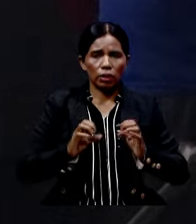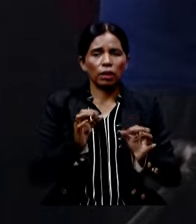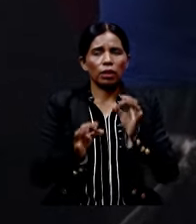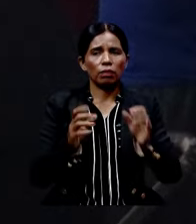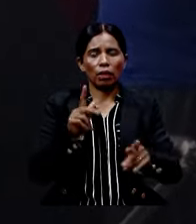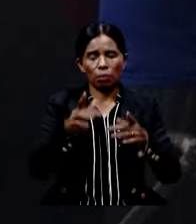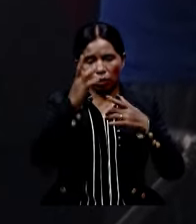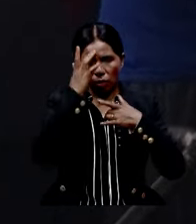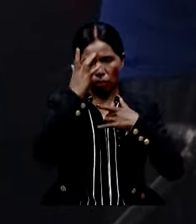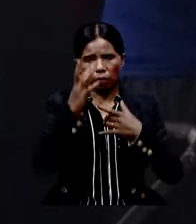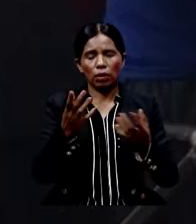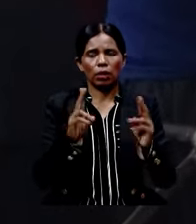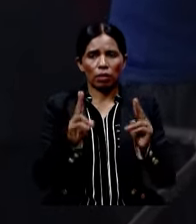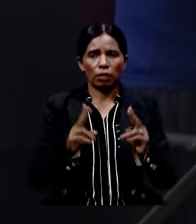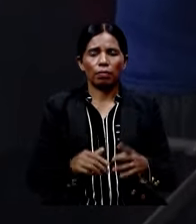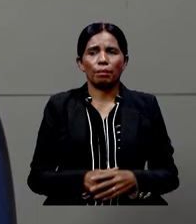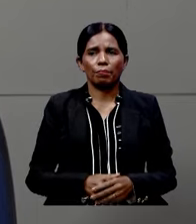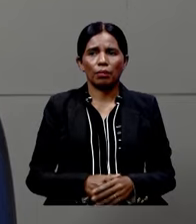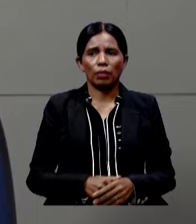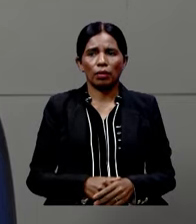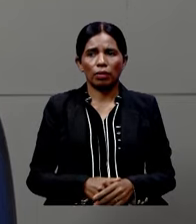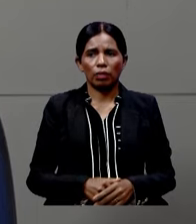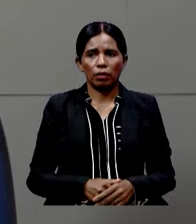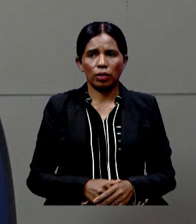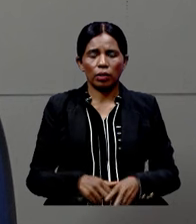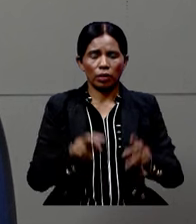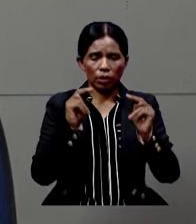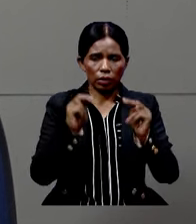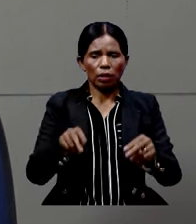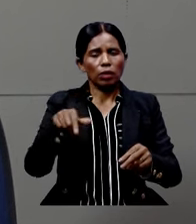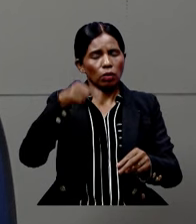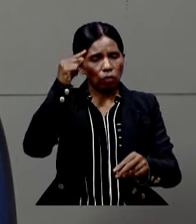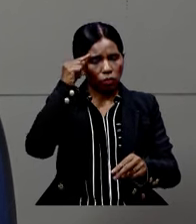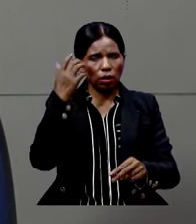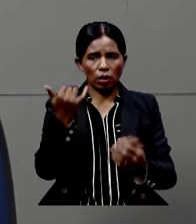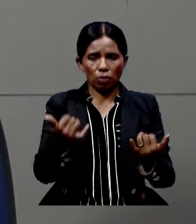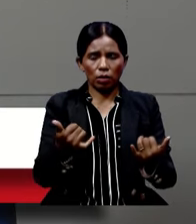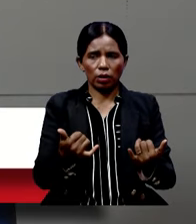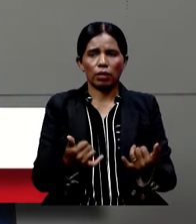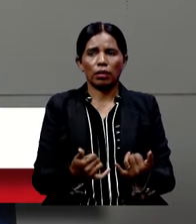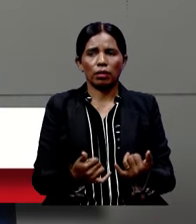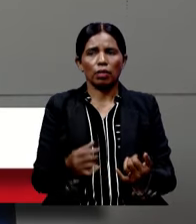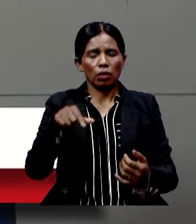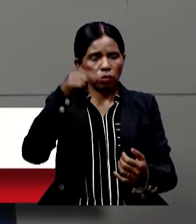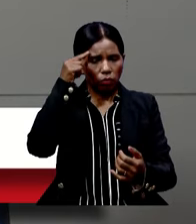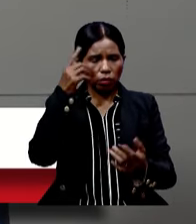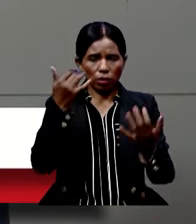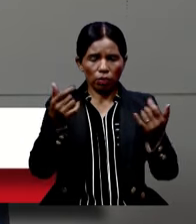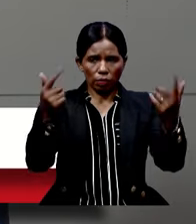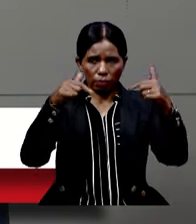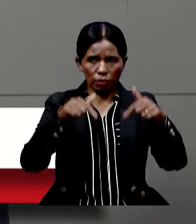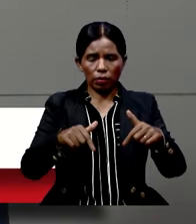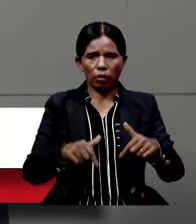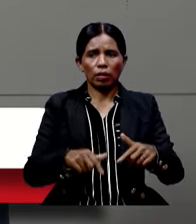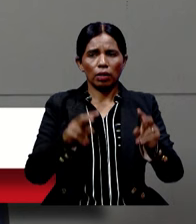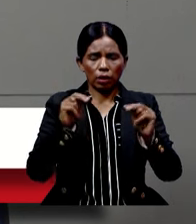moras derpente. Necessidade do ne obrigatório ida ba governo nebe agora da daugne e governo ida nebe mai. Ne tang